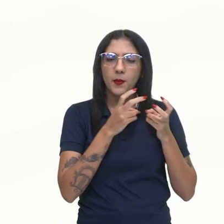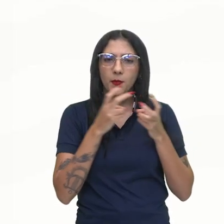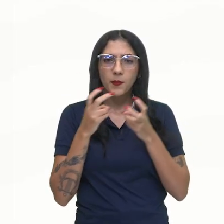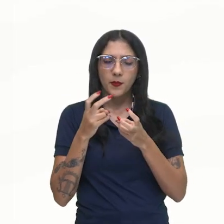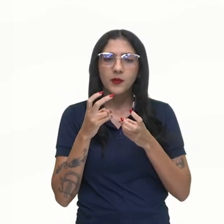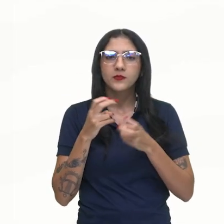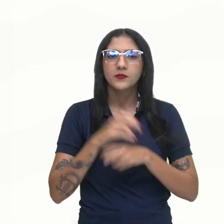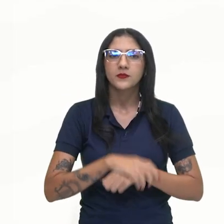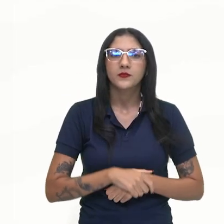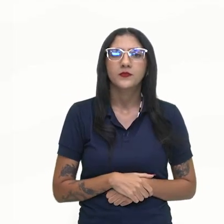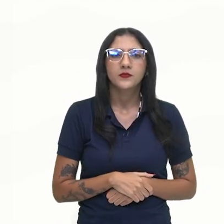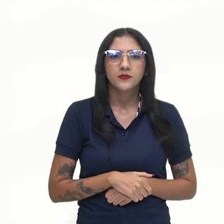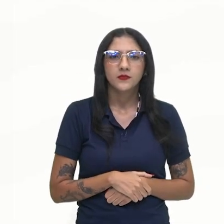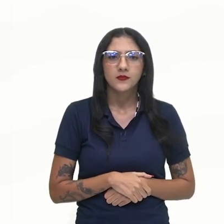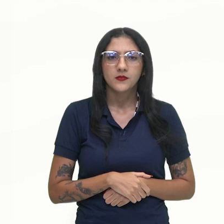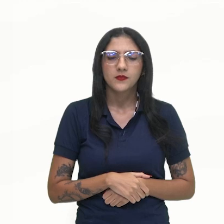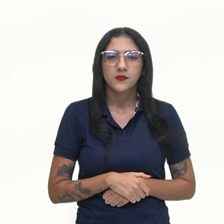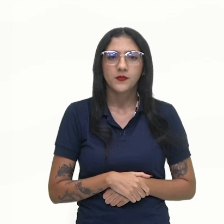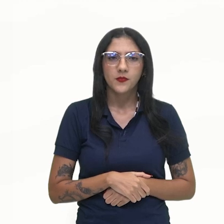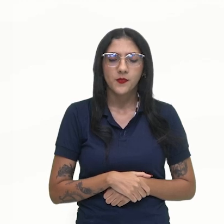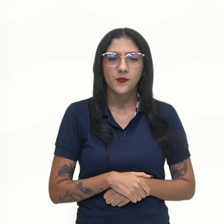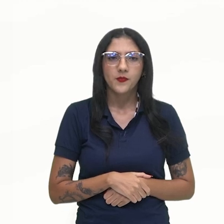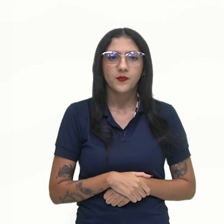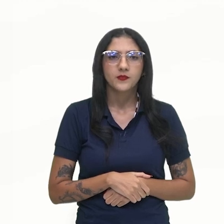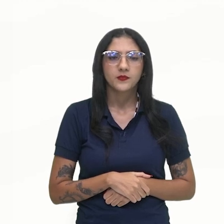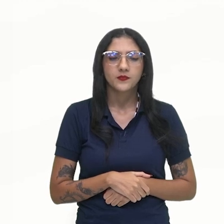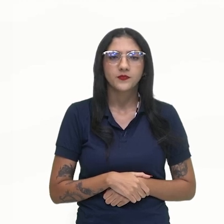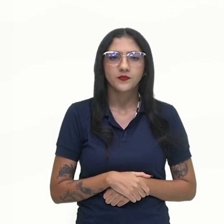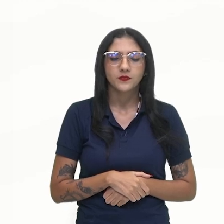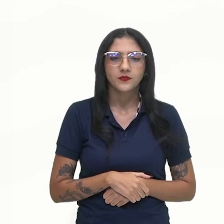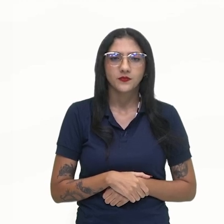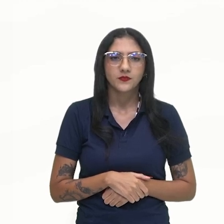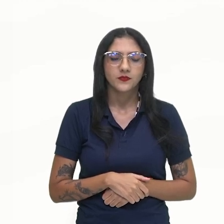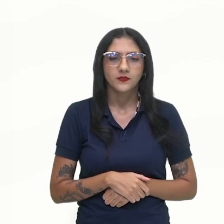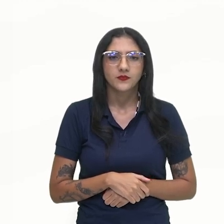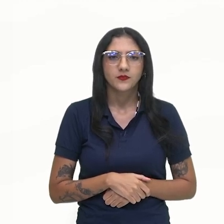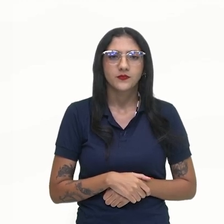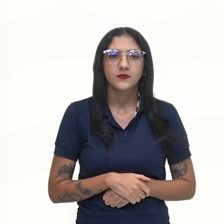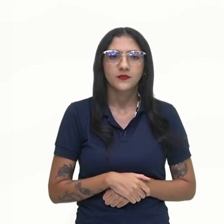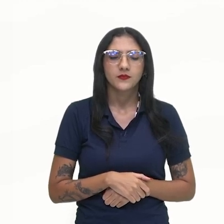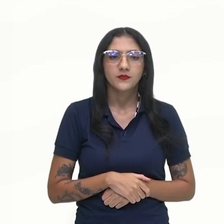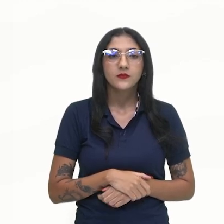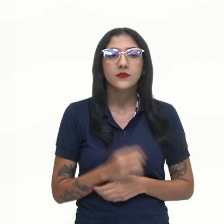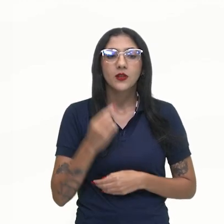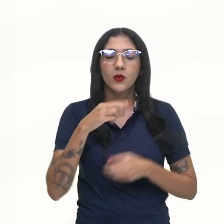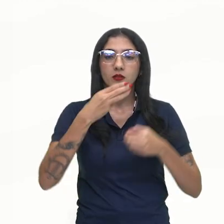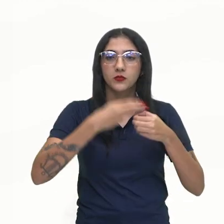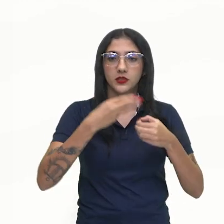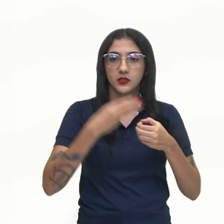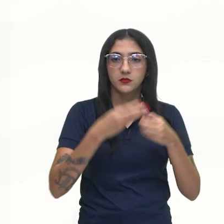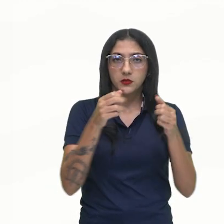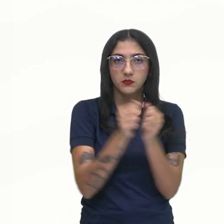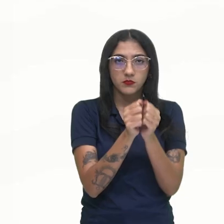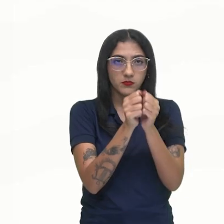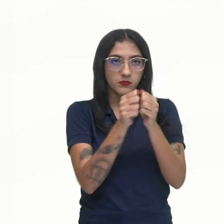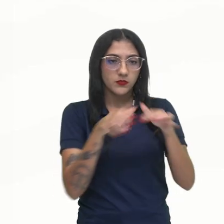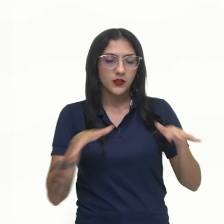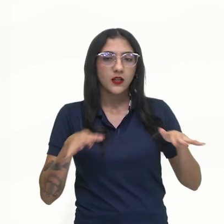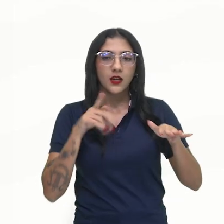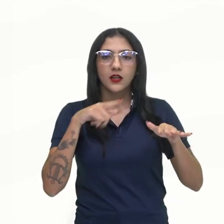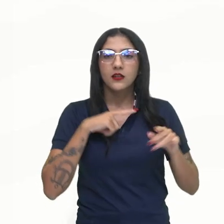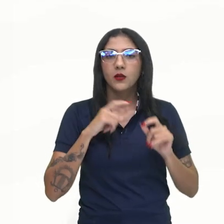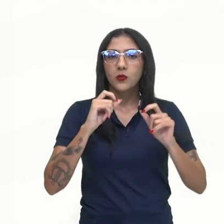que São Gabriel da Cachoeira é considered the most indigenous city in Brazil, que São Gabriel da Cachoeira é considerada a